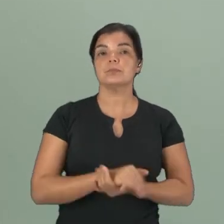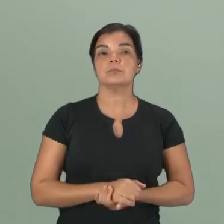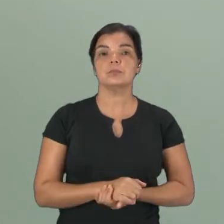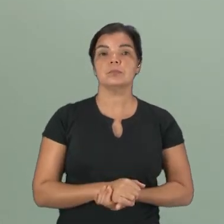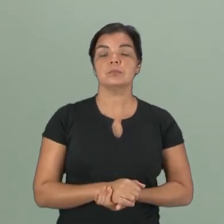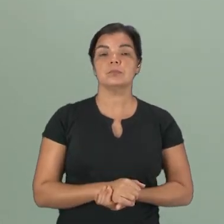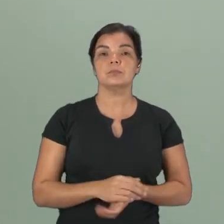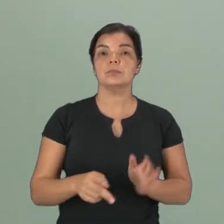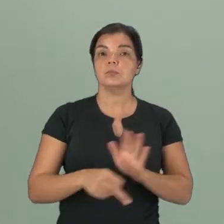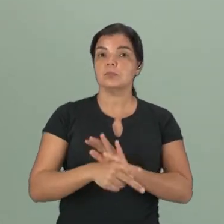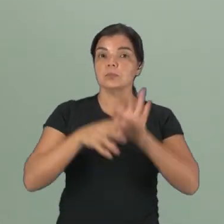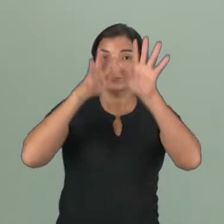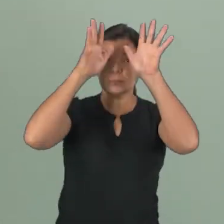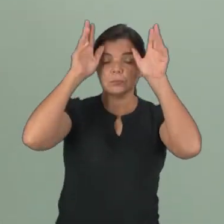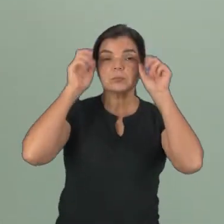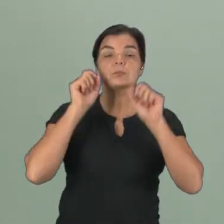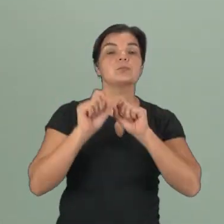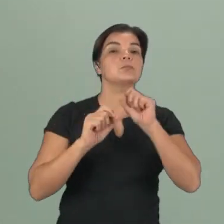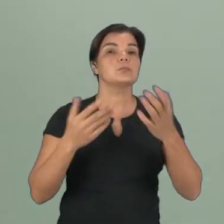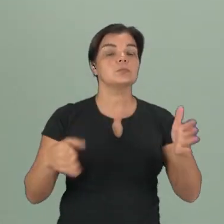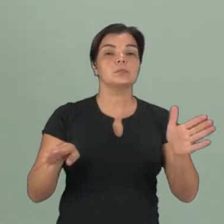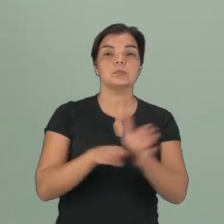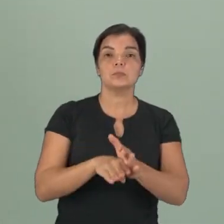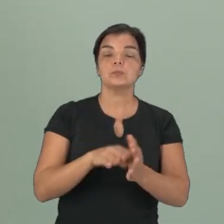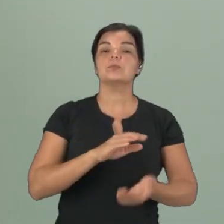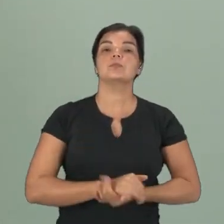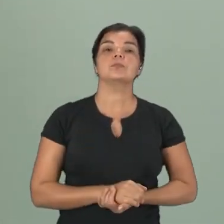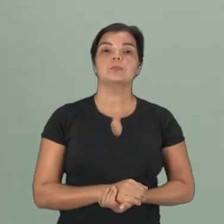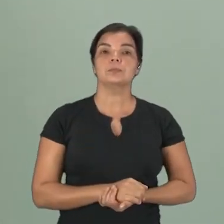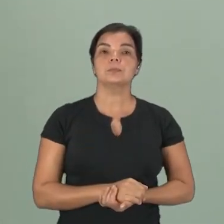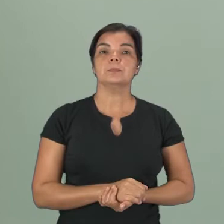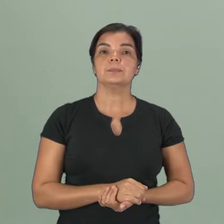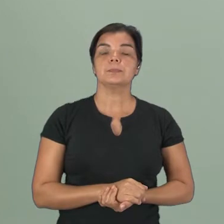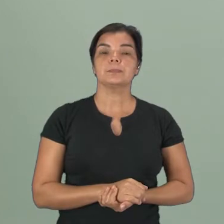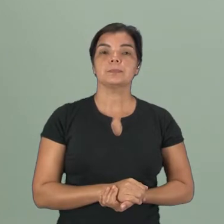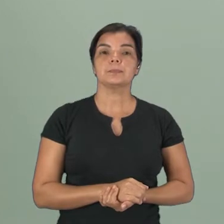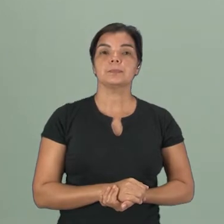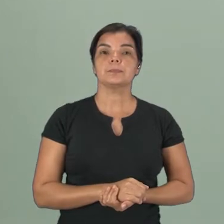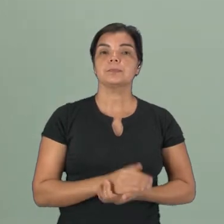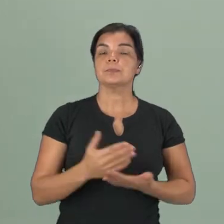da nossa região do Acre em específico, com a chegada dos